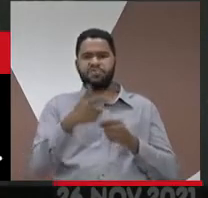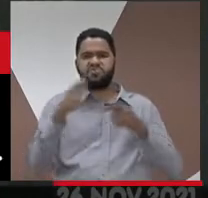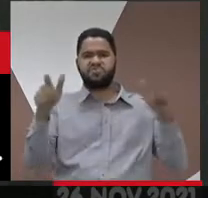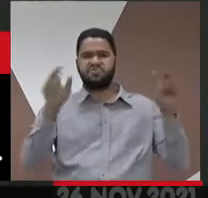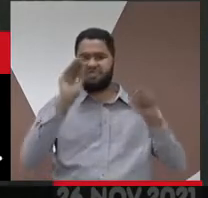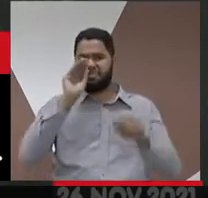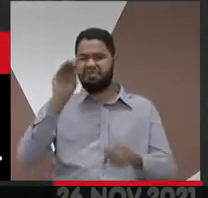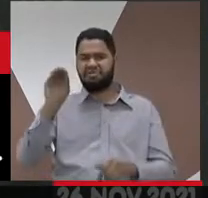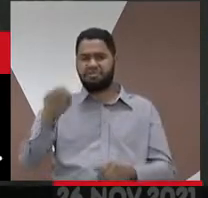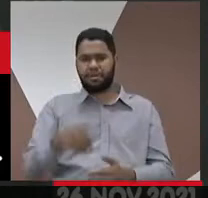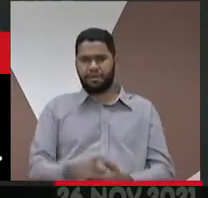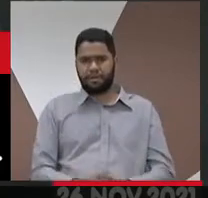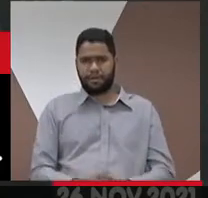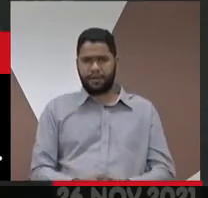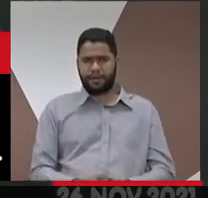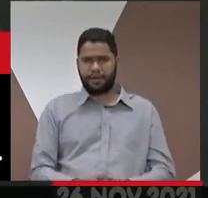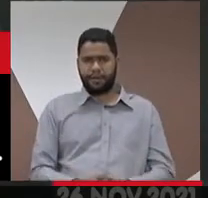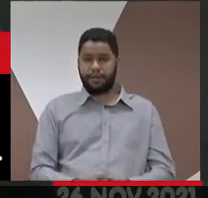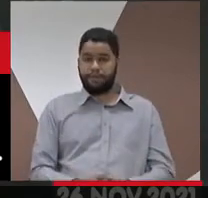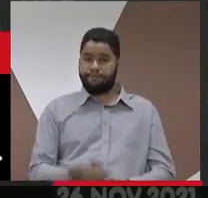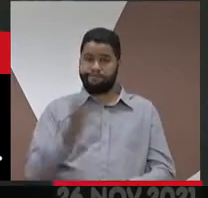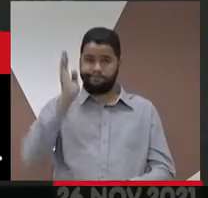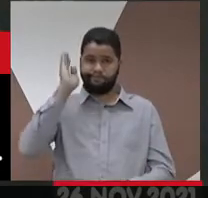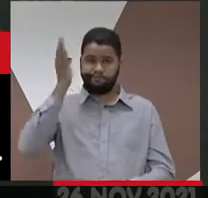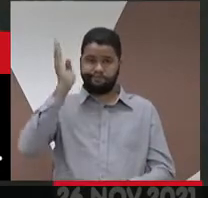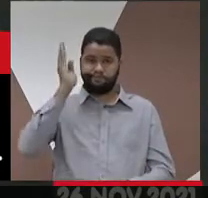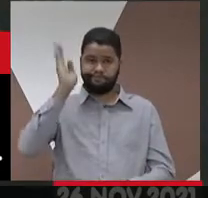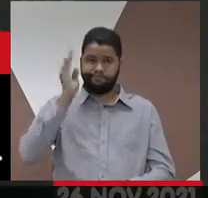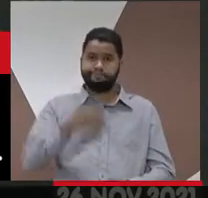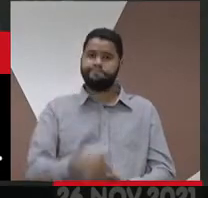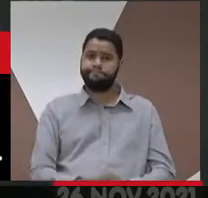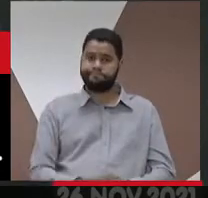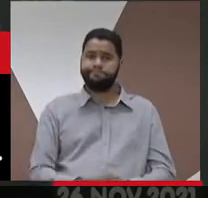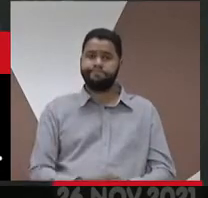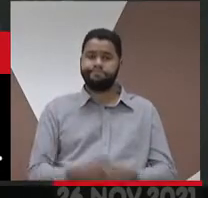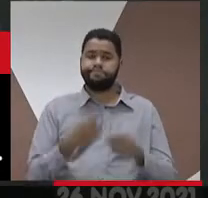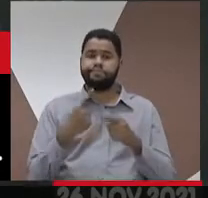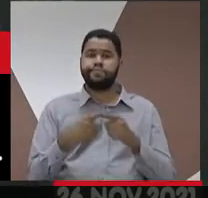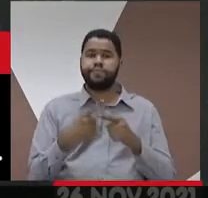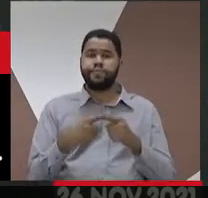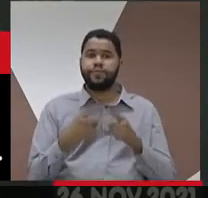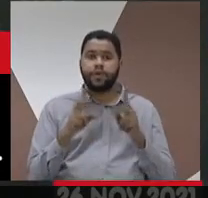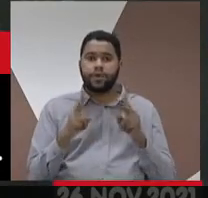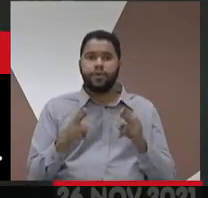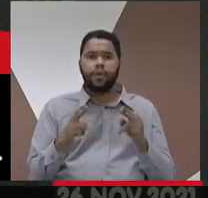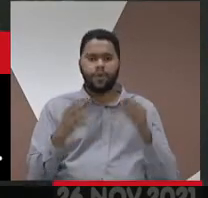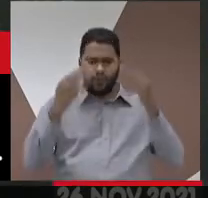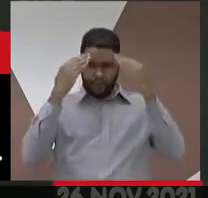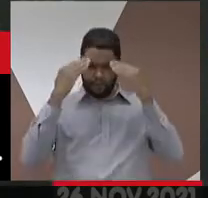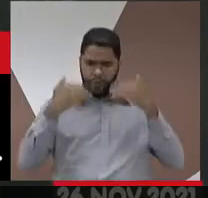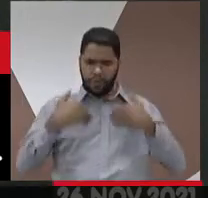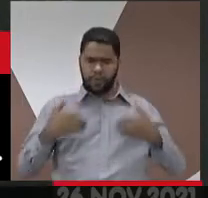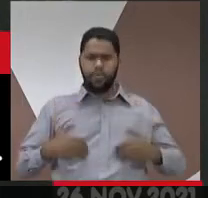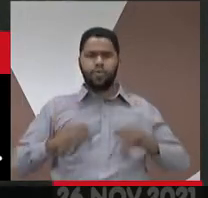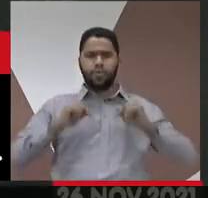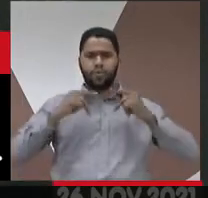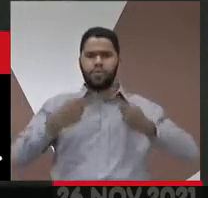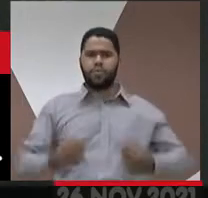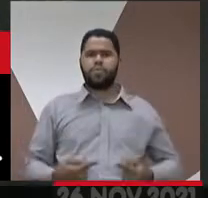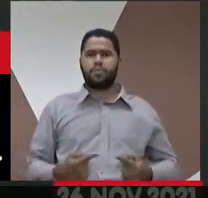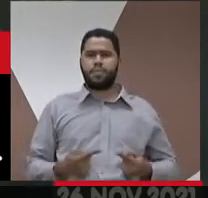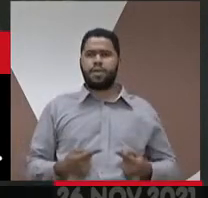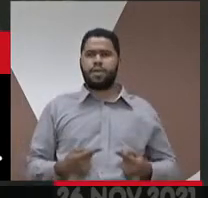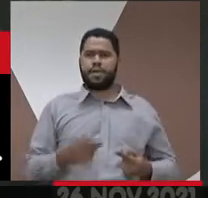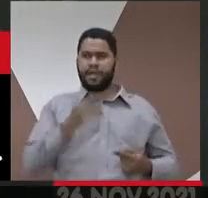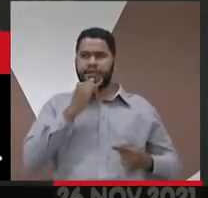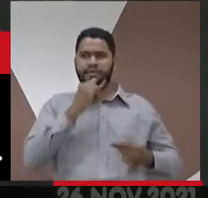está perto de mim. Isso é uma burrice. Porque assim como o corpo humano, se